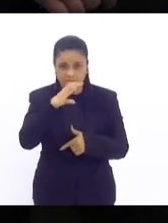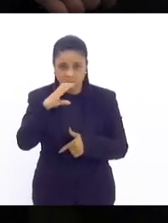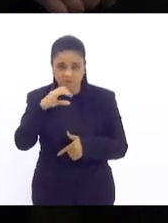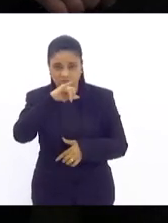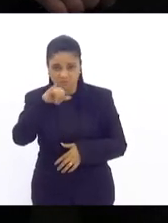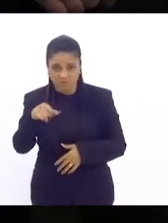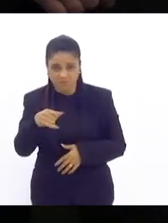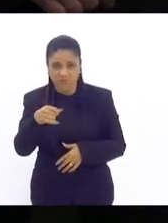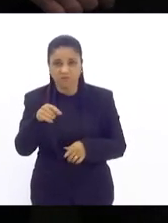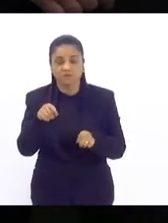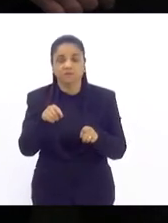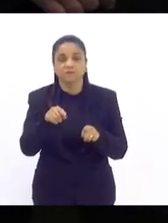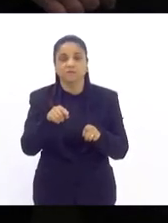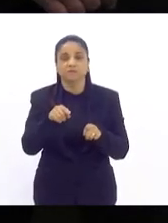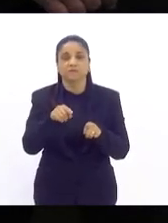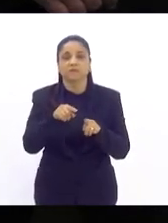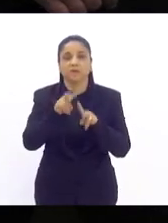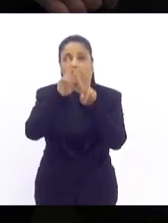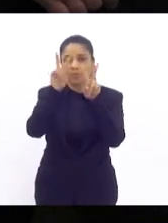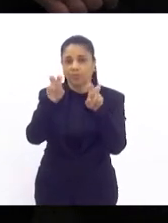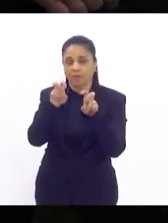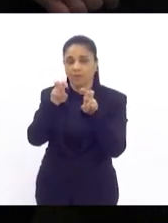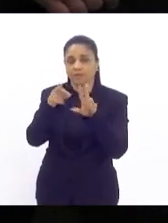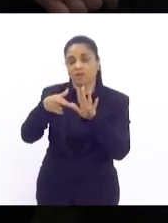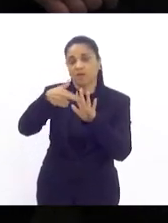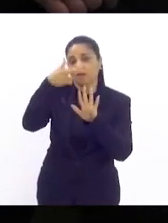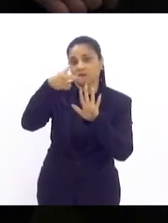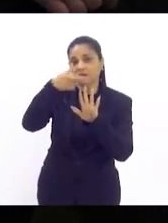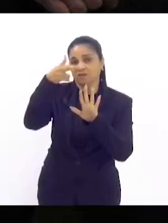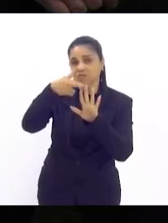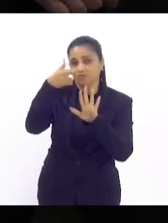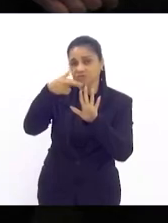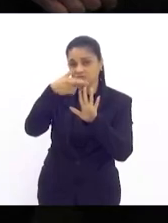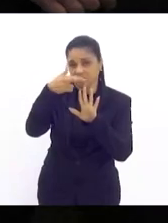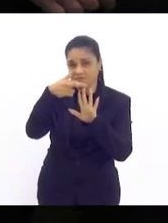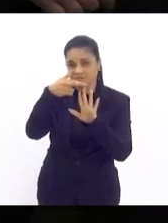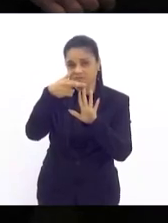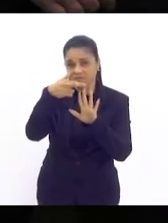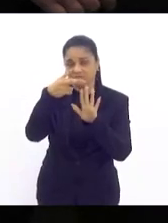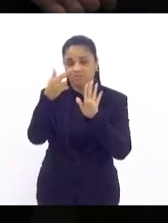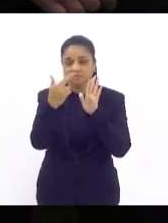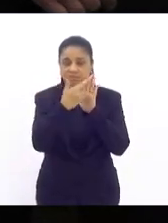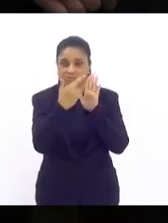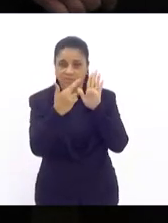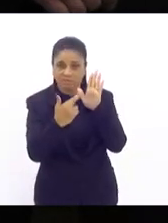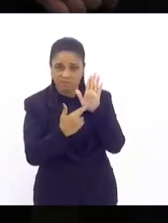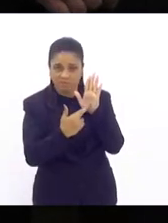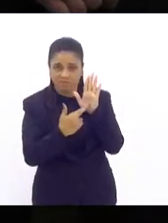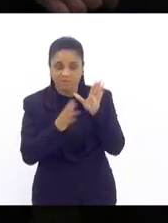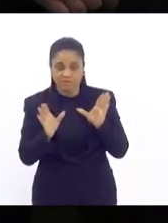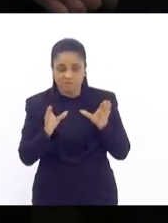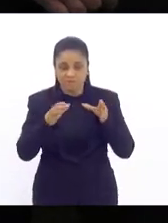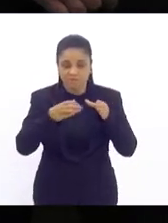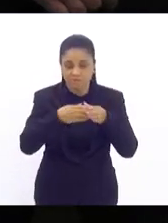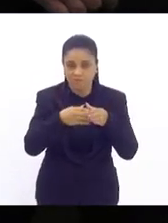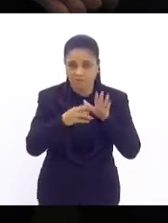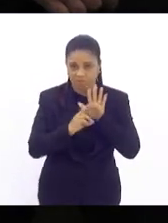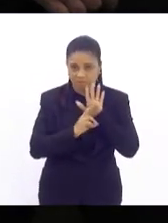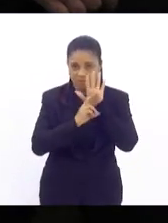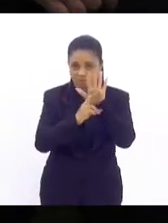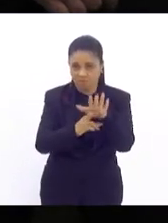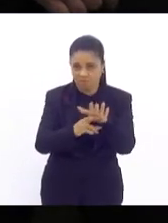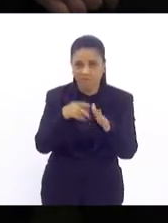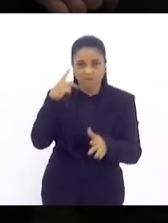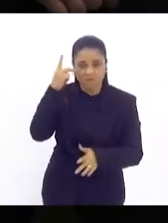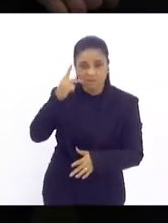essa questão da da resolução regulando a matéria das frente parlamentares então convocar não só